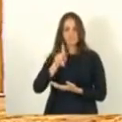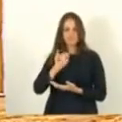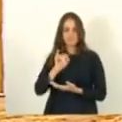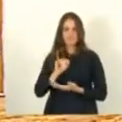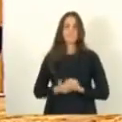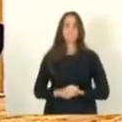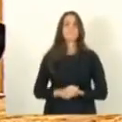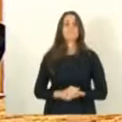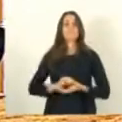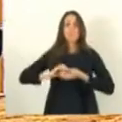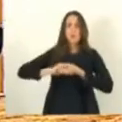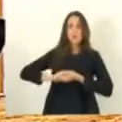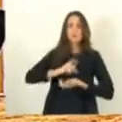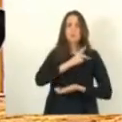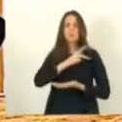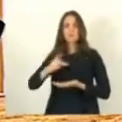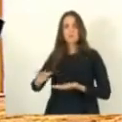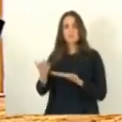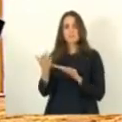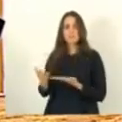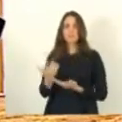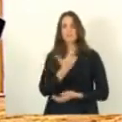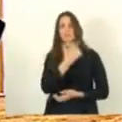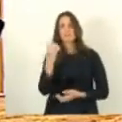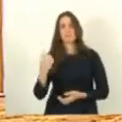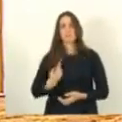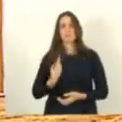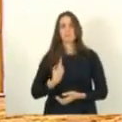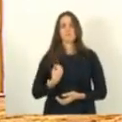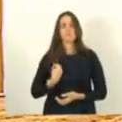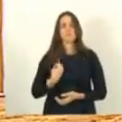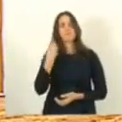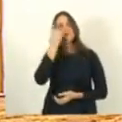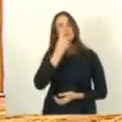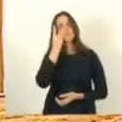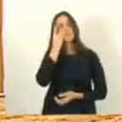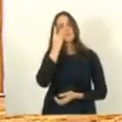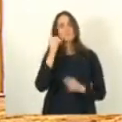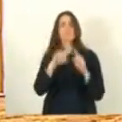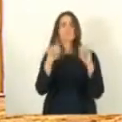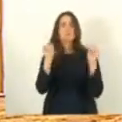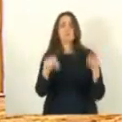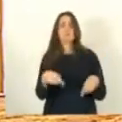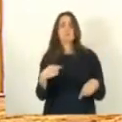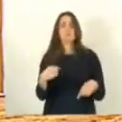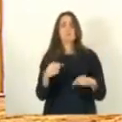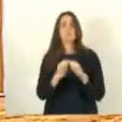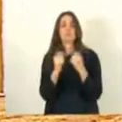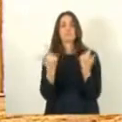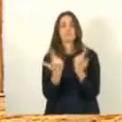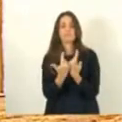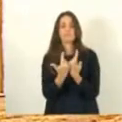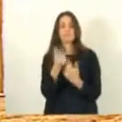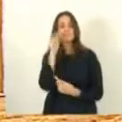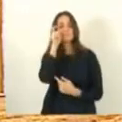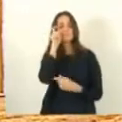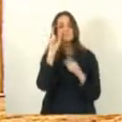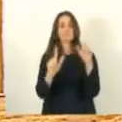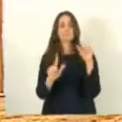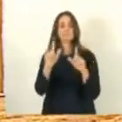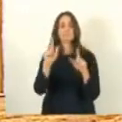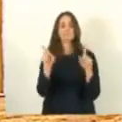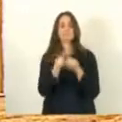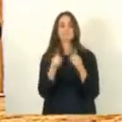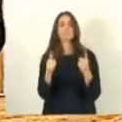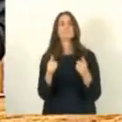Santos, que preside a sessão nesse momento, os demais deputados presentes no plenário, aos funcionários da casa, aqueles que nos assistem pela TV Assembleia,